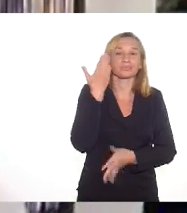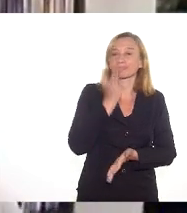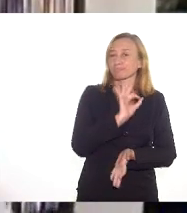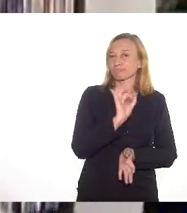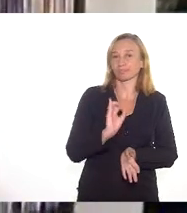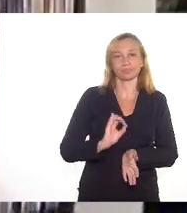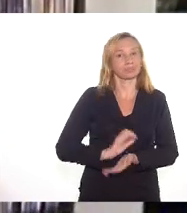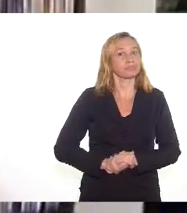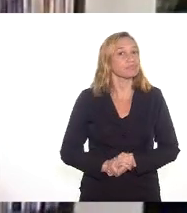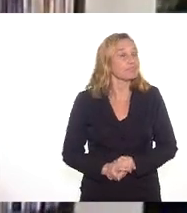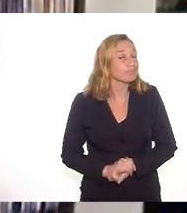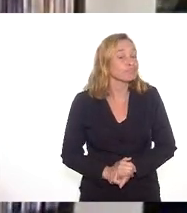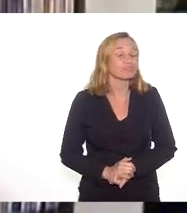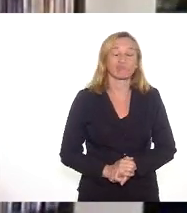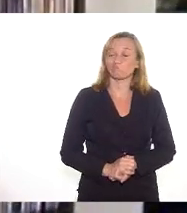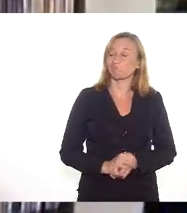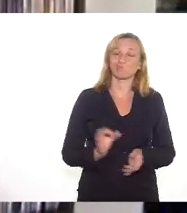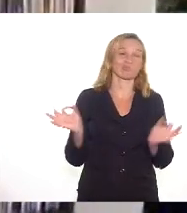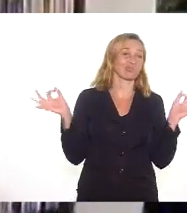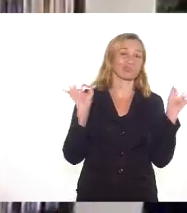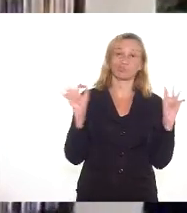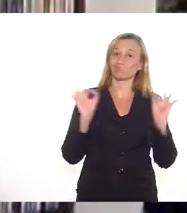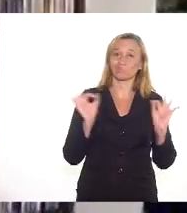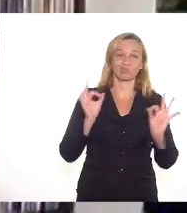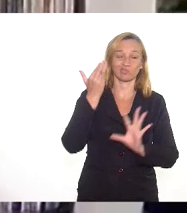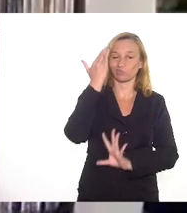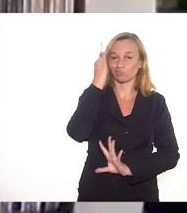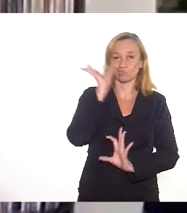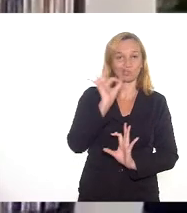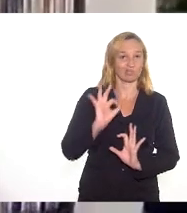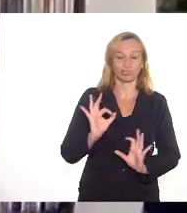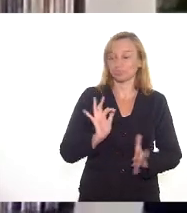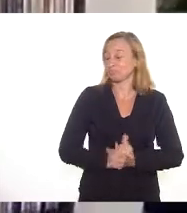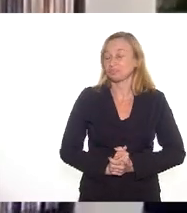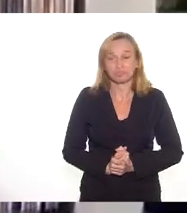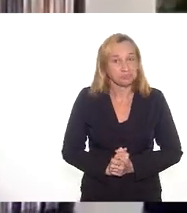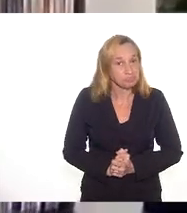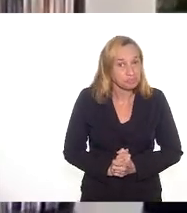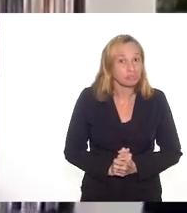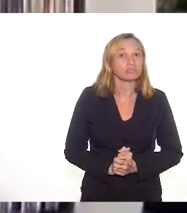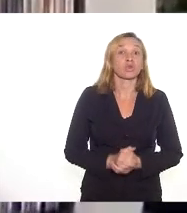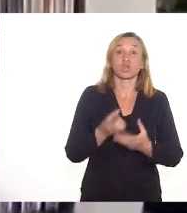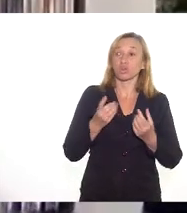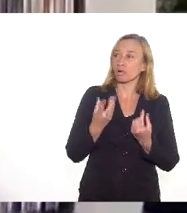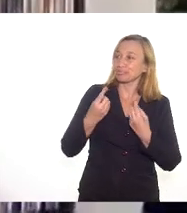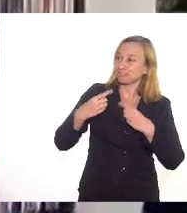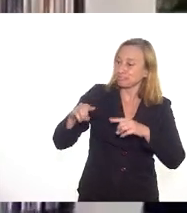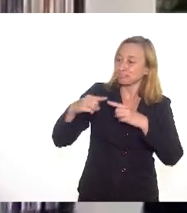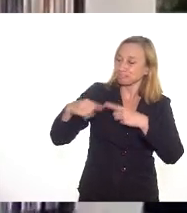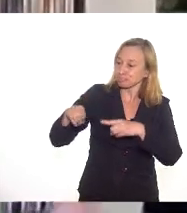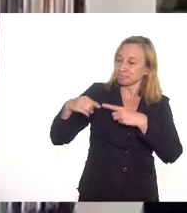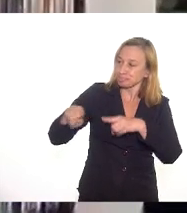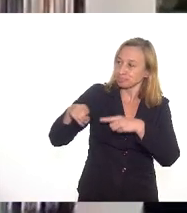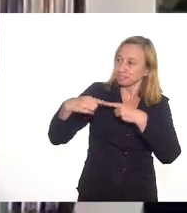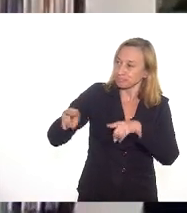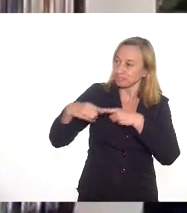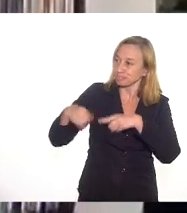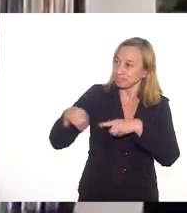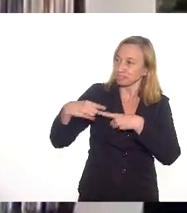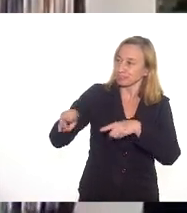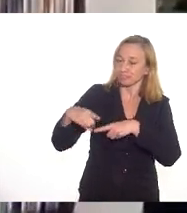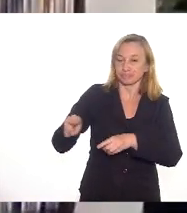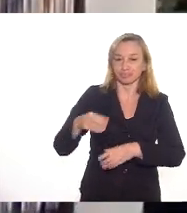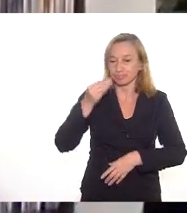entendimento. Não têm esse tipo de entendimento. O negócio é atacar, o negócio é difamar,